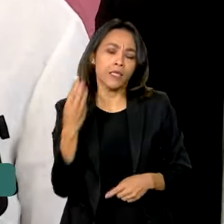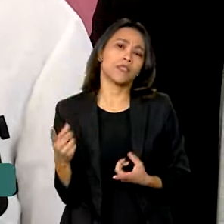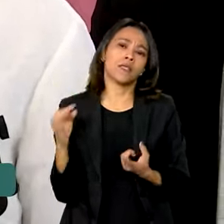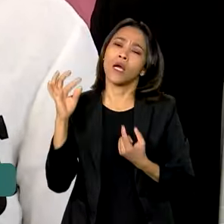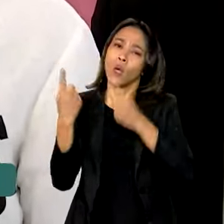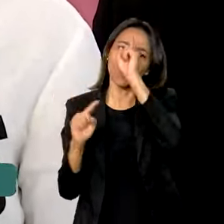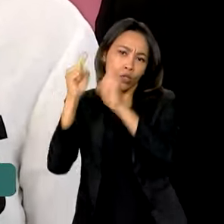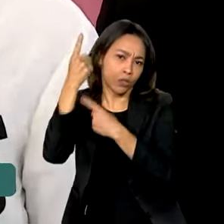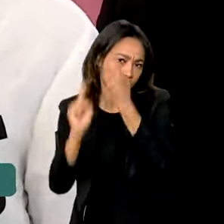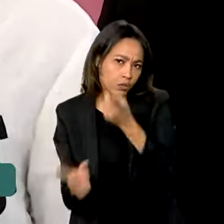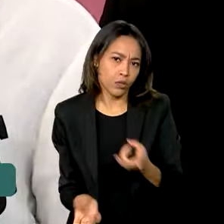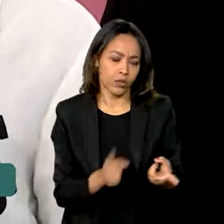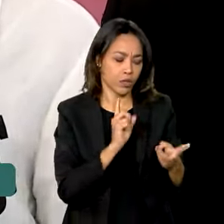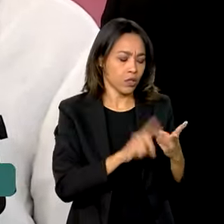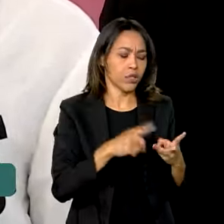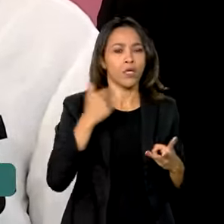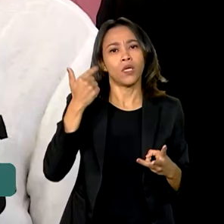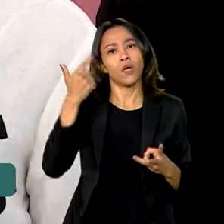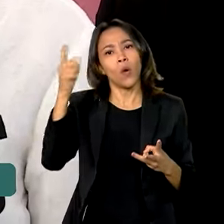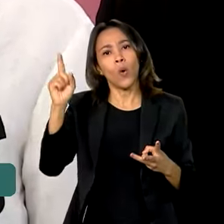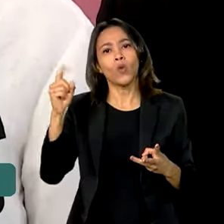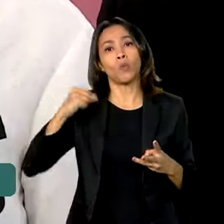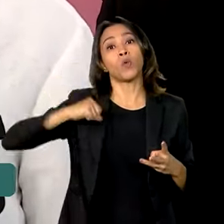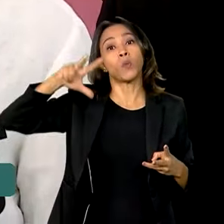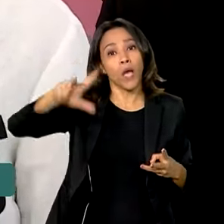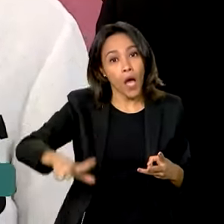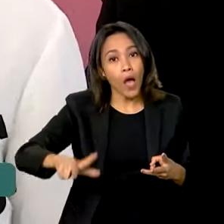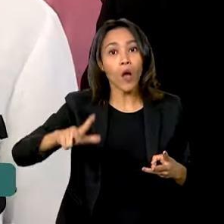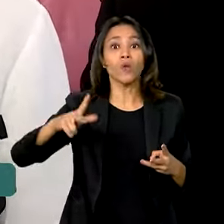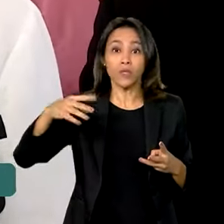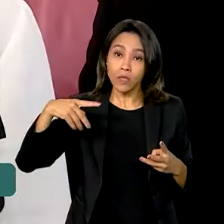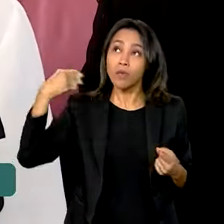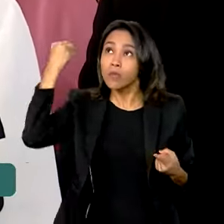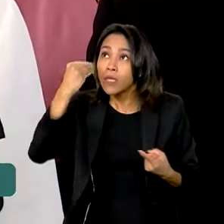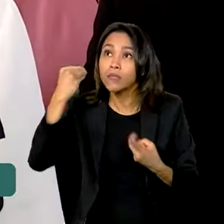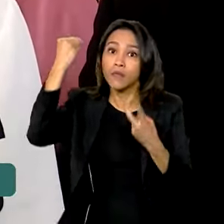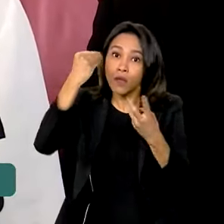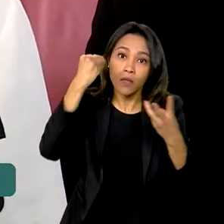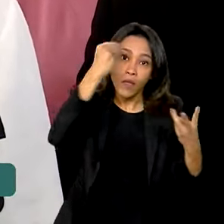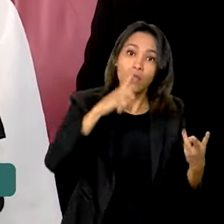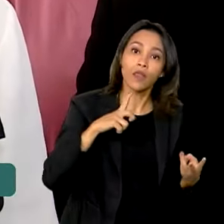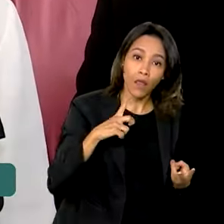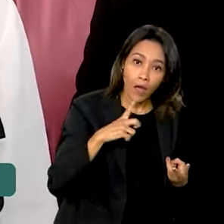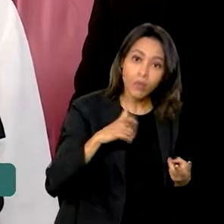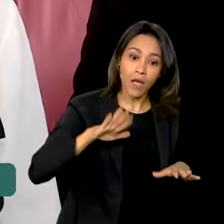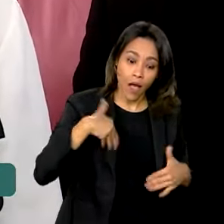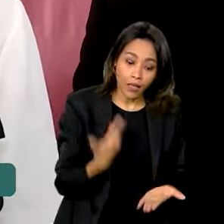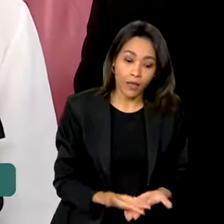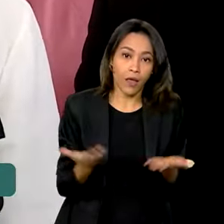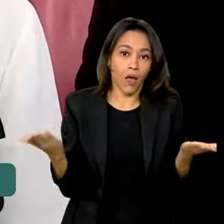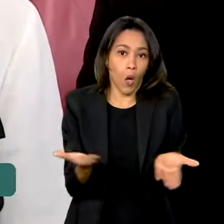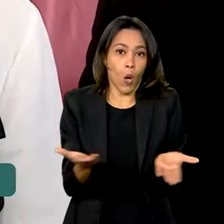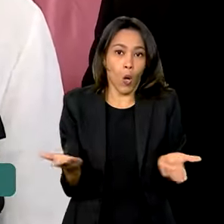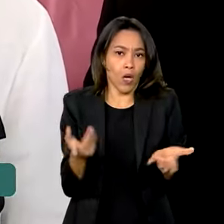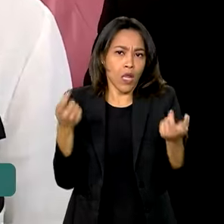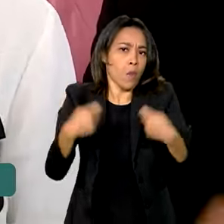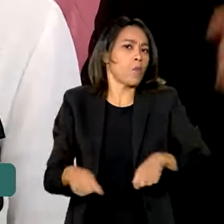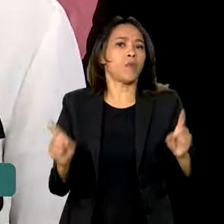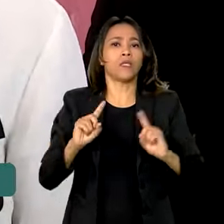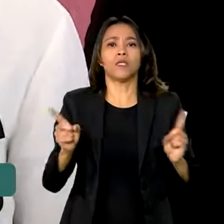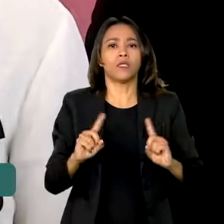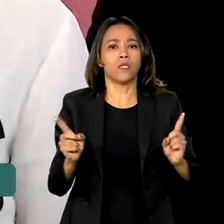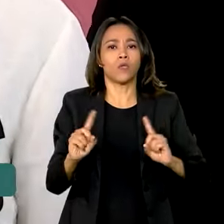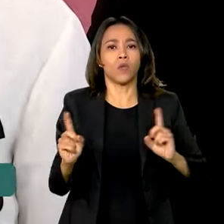com o Canadá, conexões com Portugal. São várias possibilidades que nós temos. Até agora, não houve a